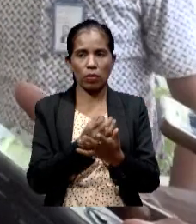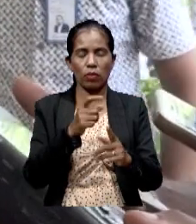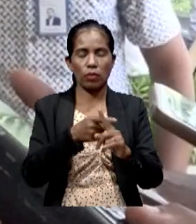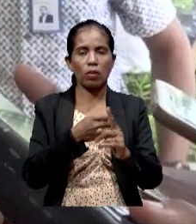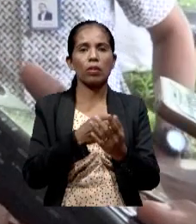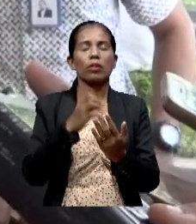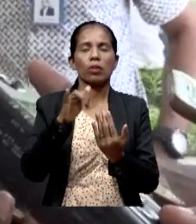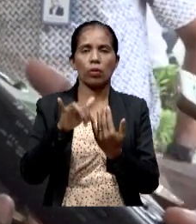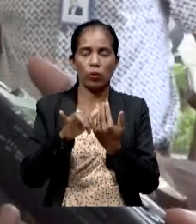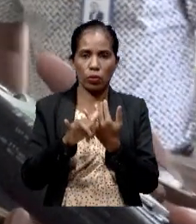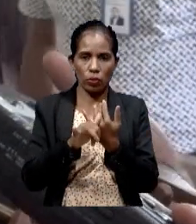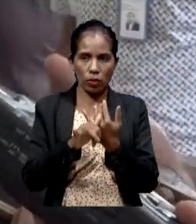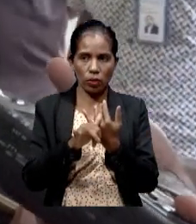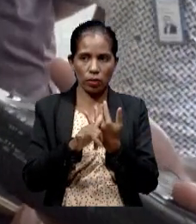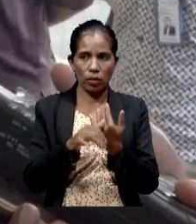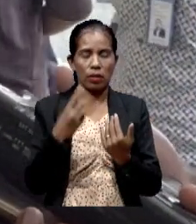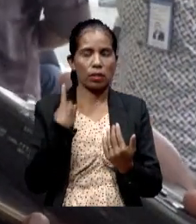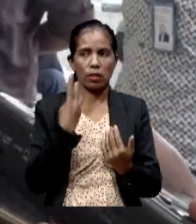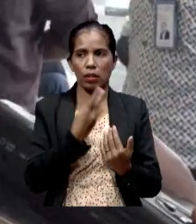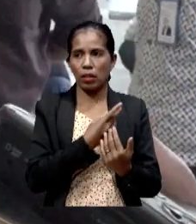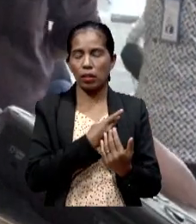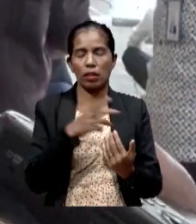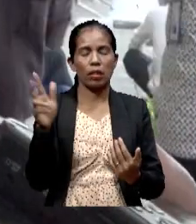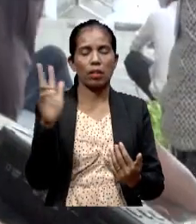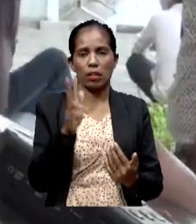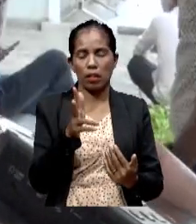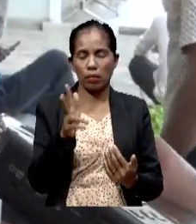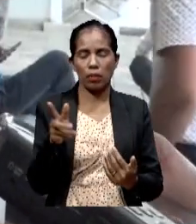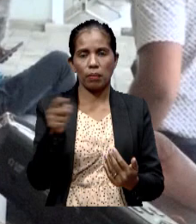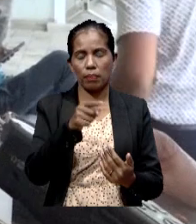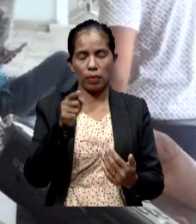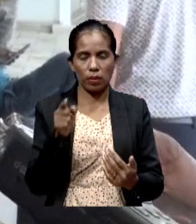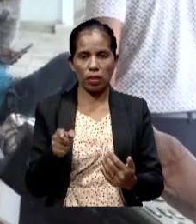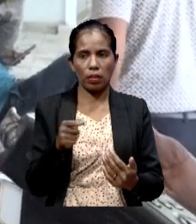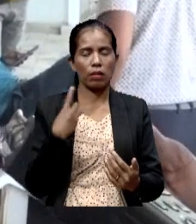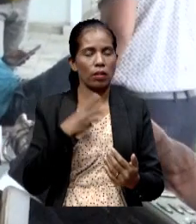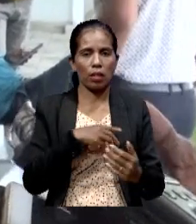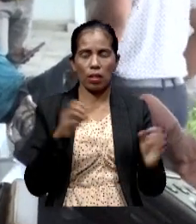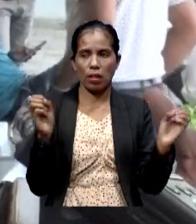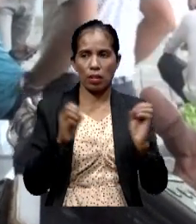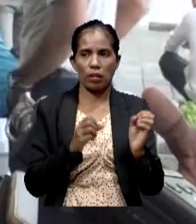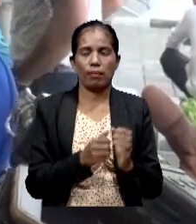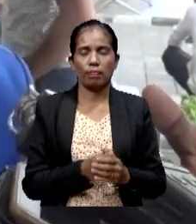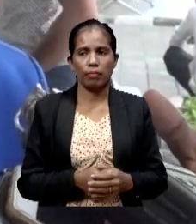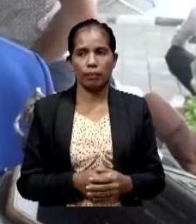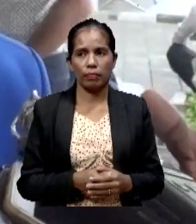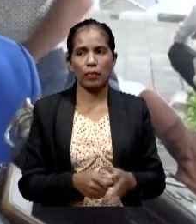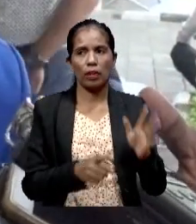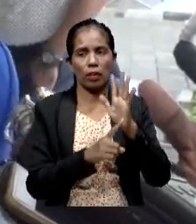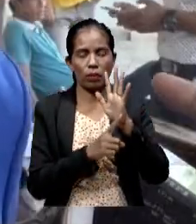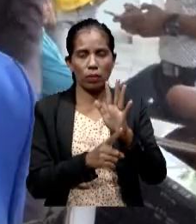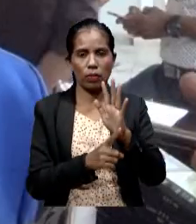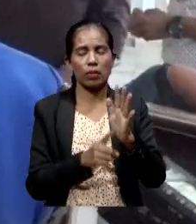ona ite 30% mos la tinzi kono ba execusaun real ne tur seda tur